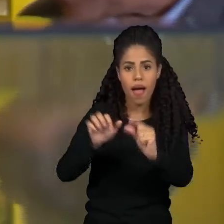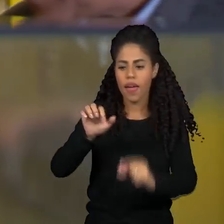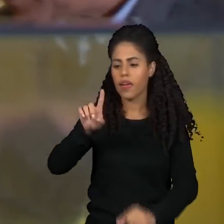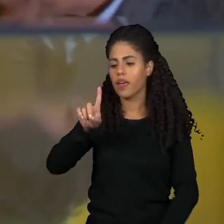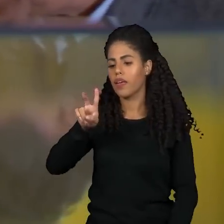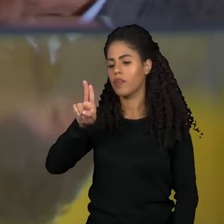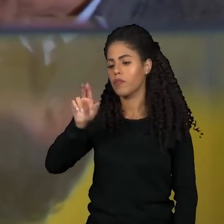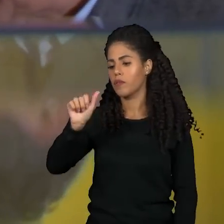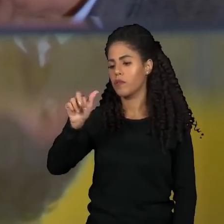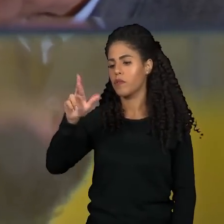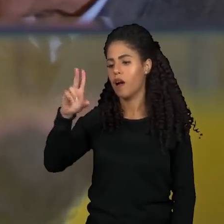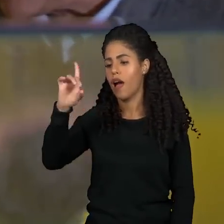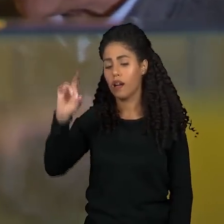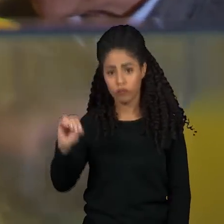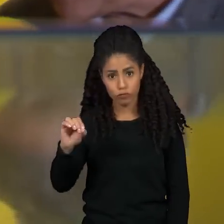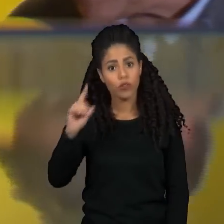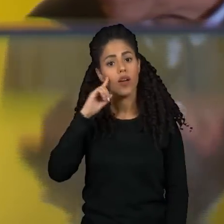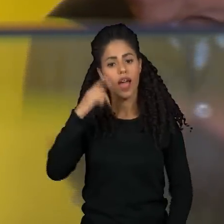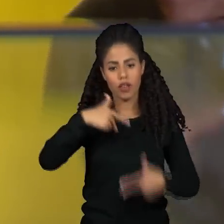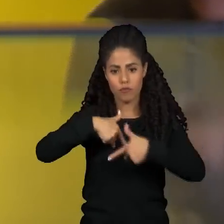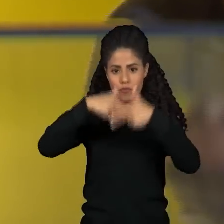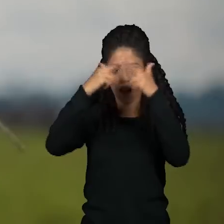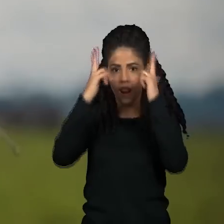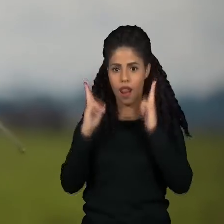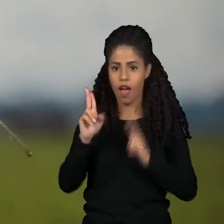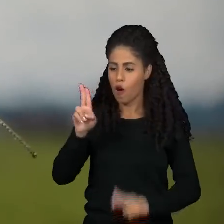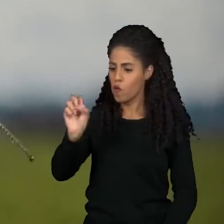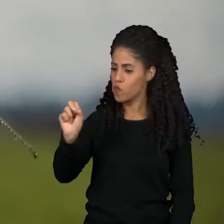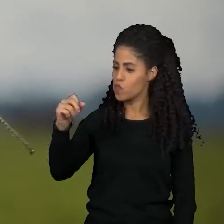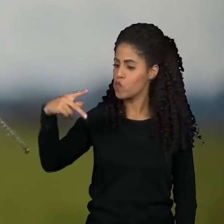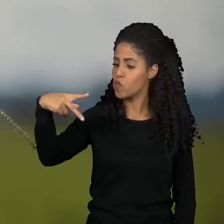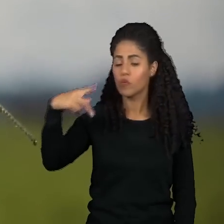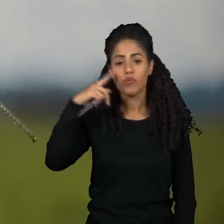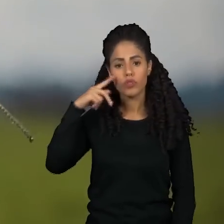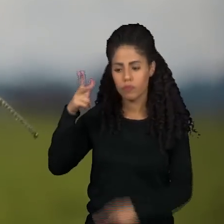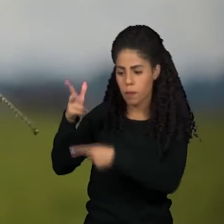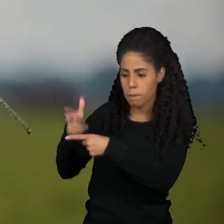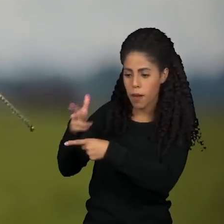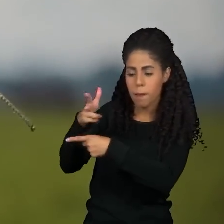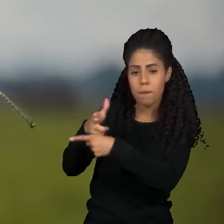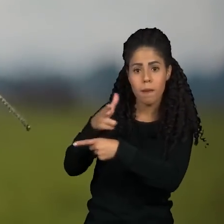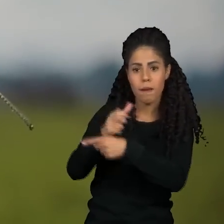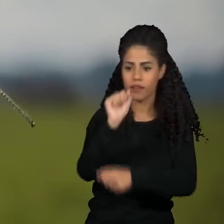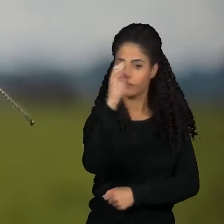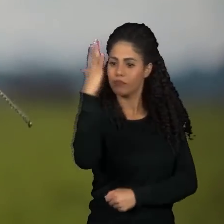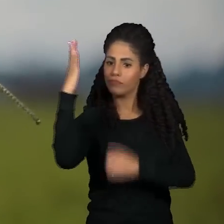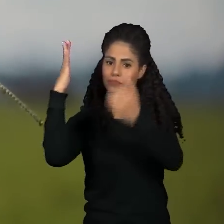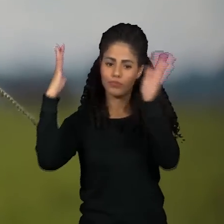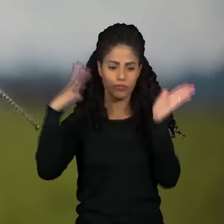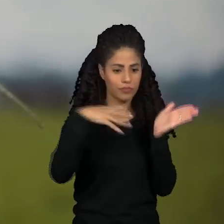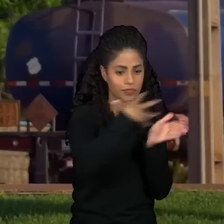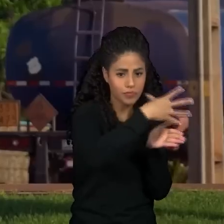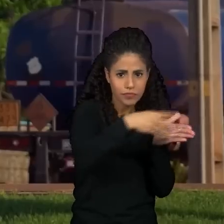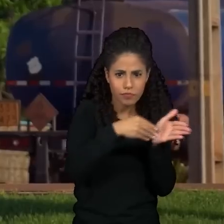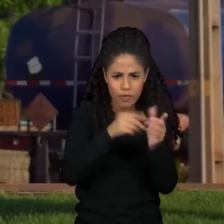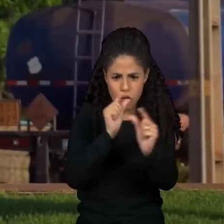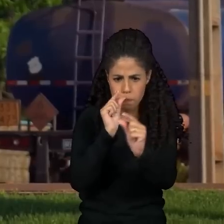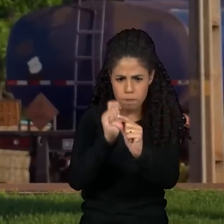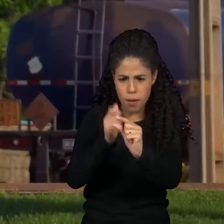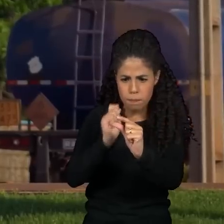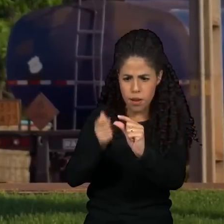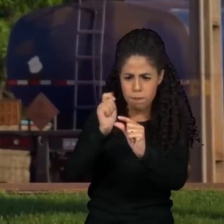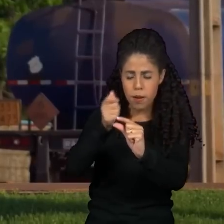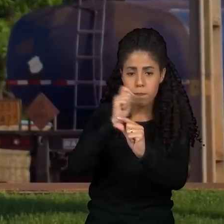de Arqueologia e Etnologia da USP, está na série Amazônia, Arqueologia da Floresta, do